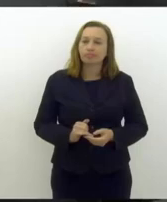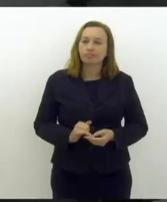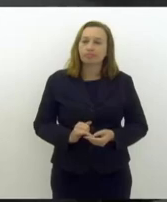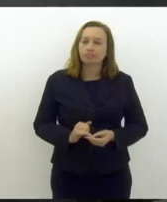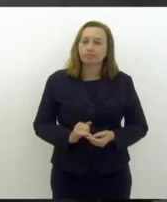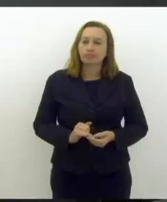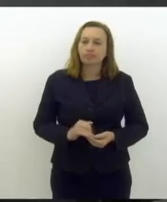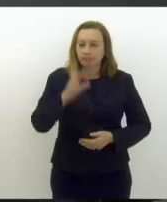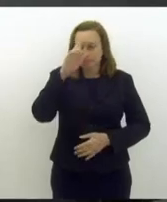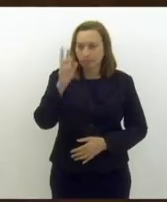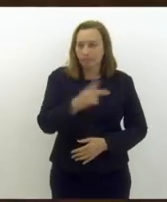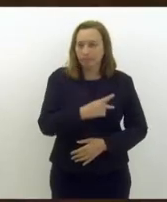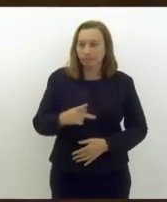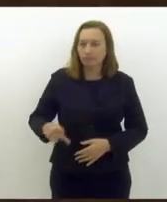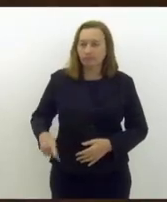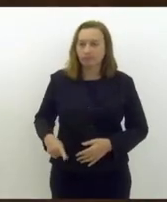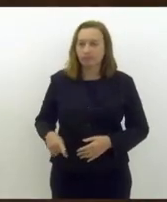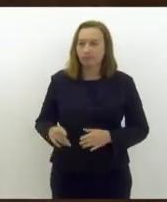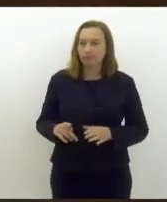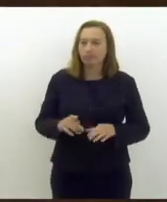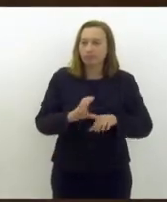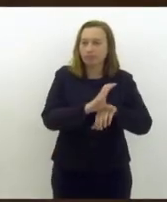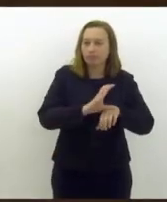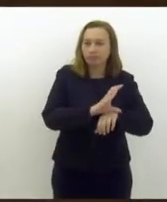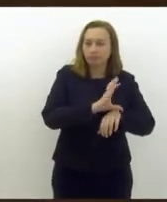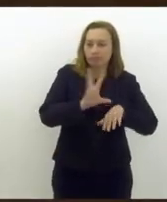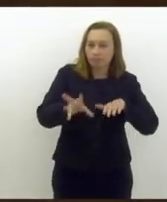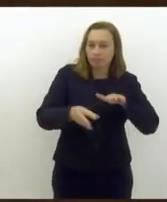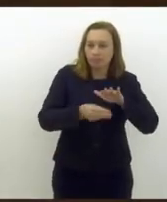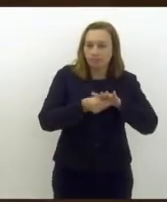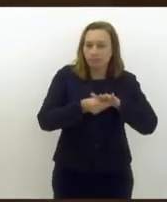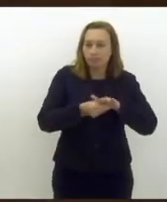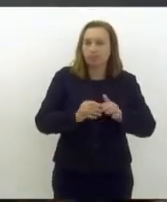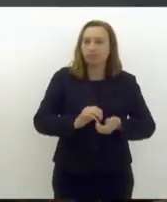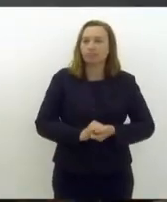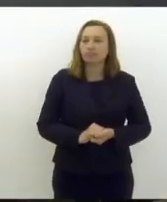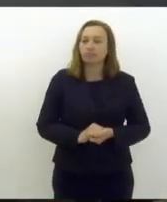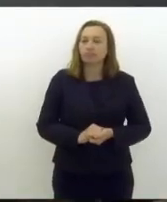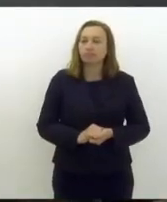senhor presidente parecer pela constitucionalidade com emendas